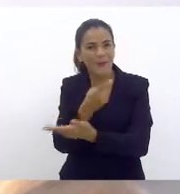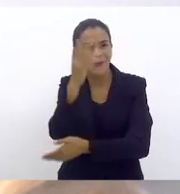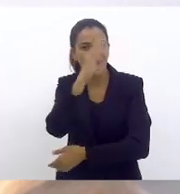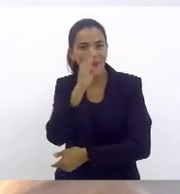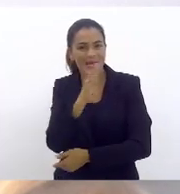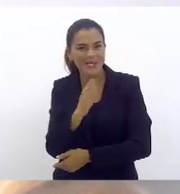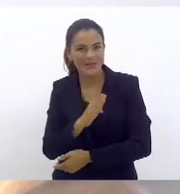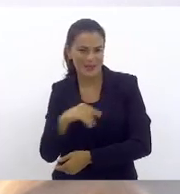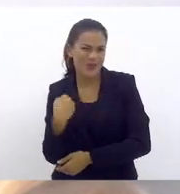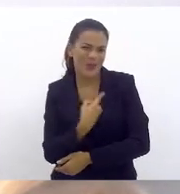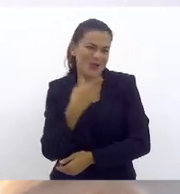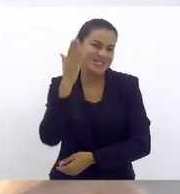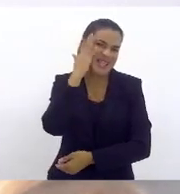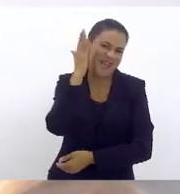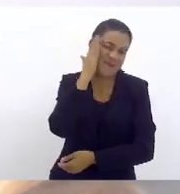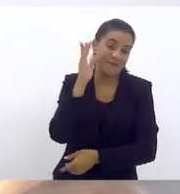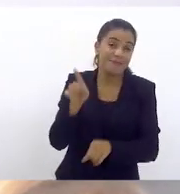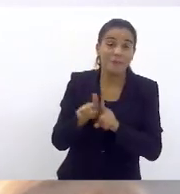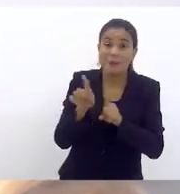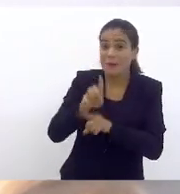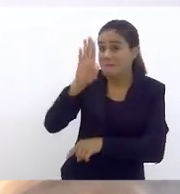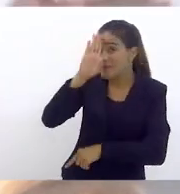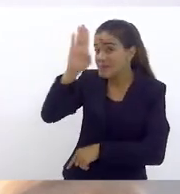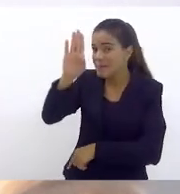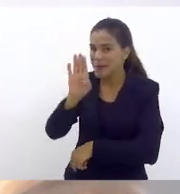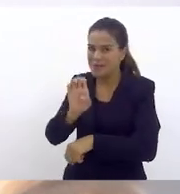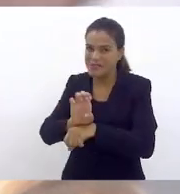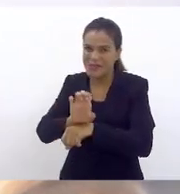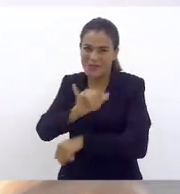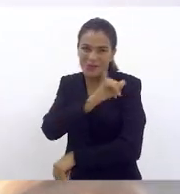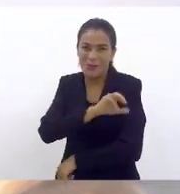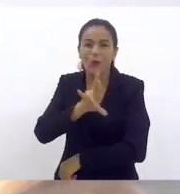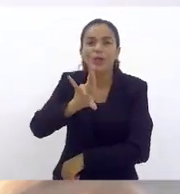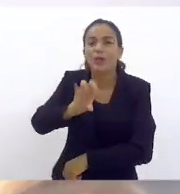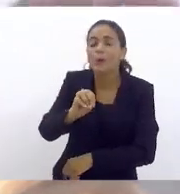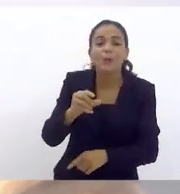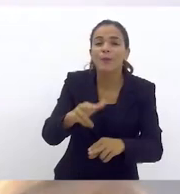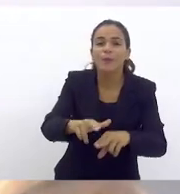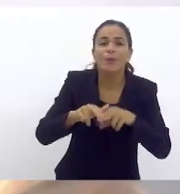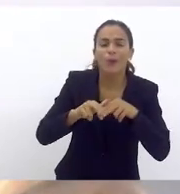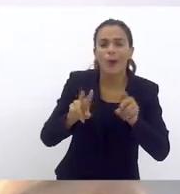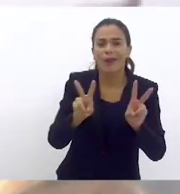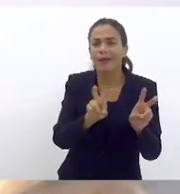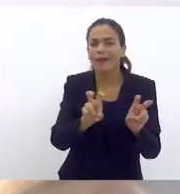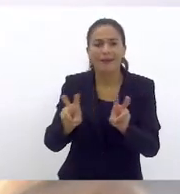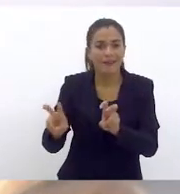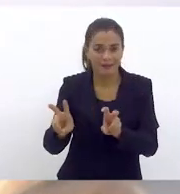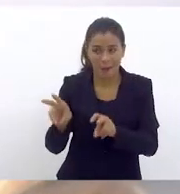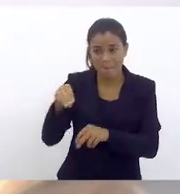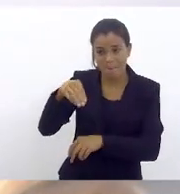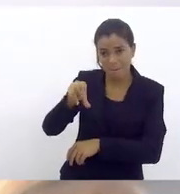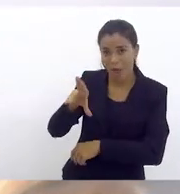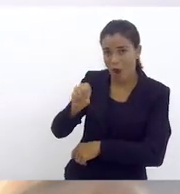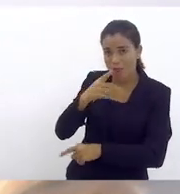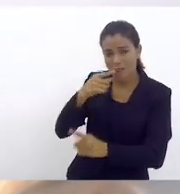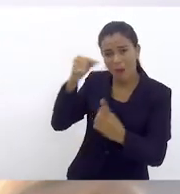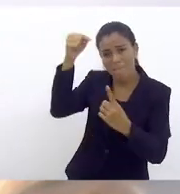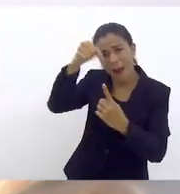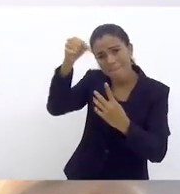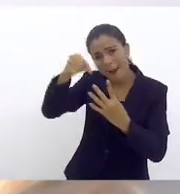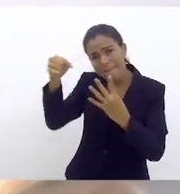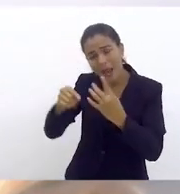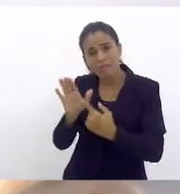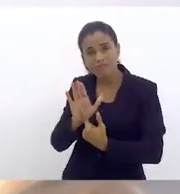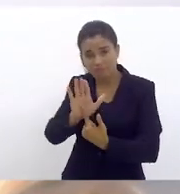nós entendemos e particularmente com o estado do Rio de Janeiro por conta de questões que o próprio Mauro Osório aponta muito